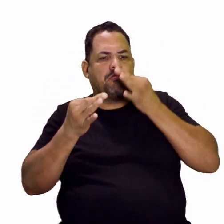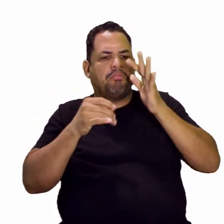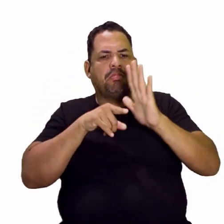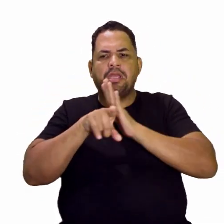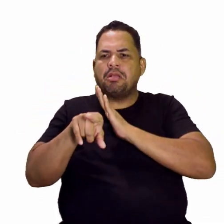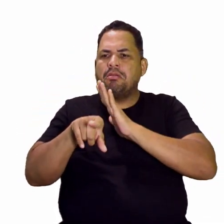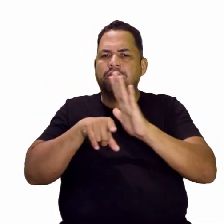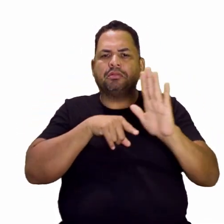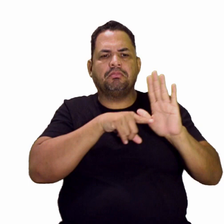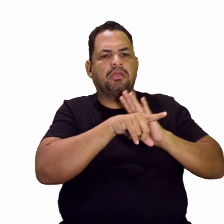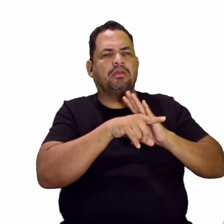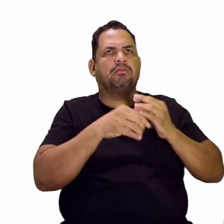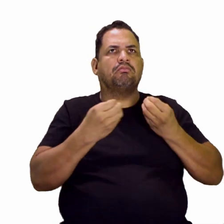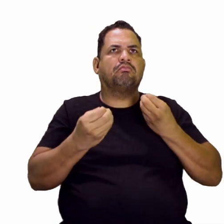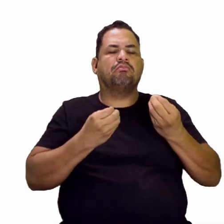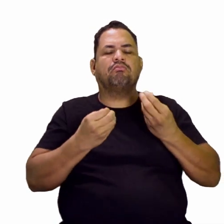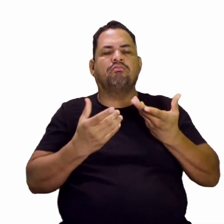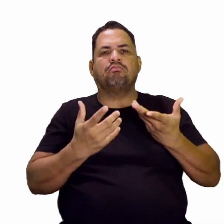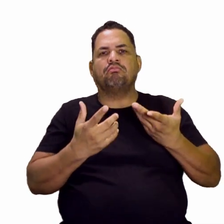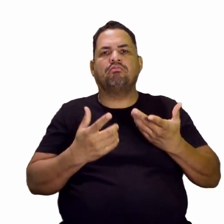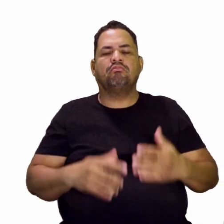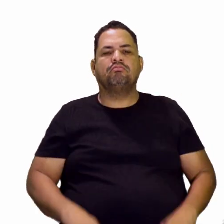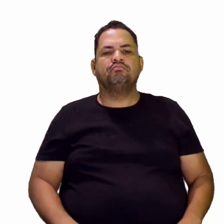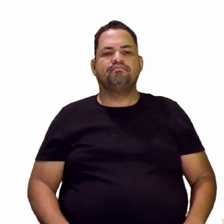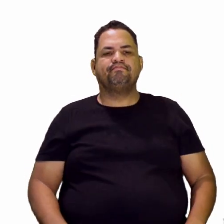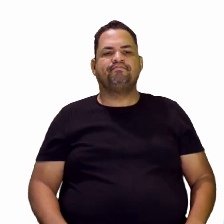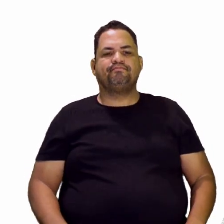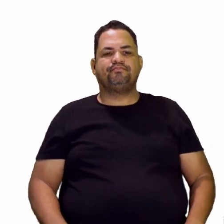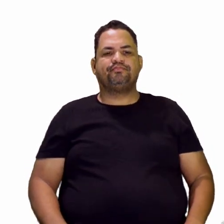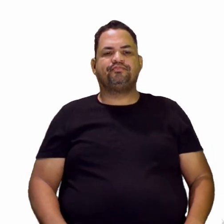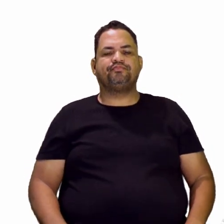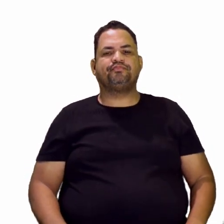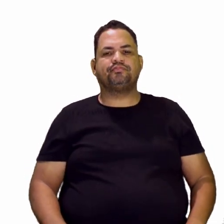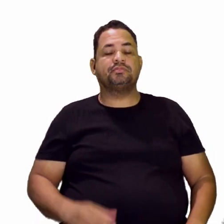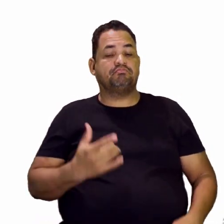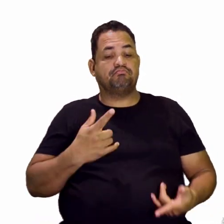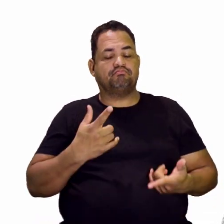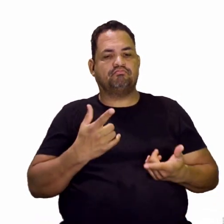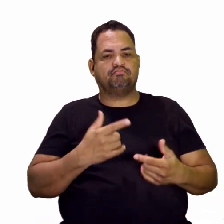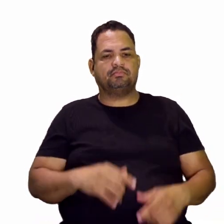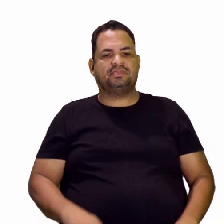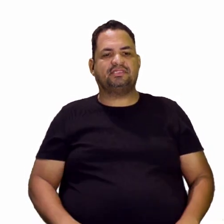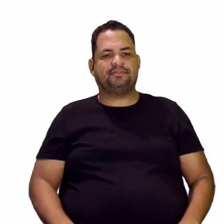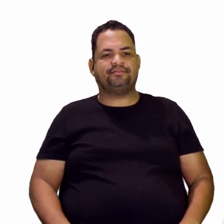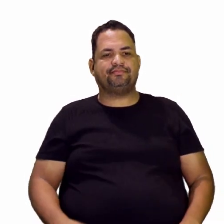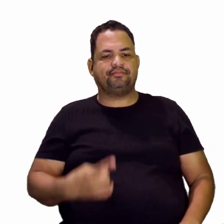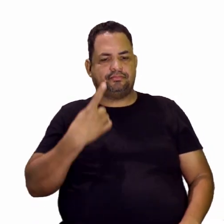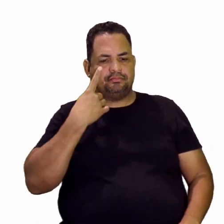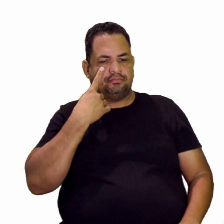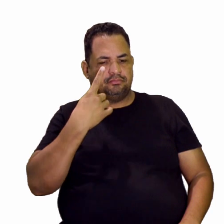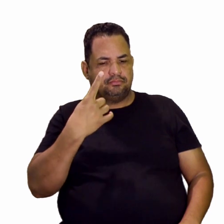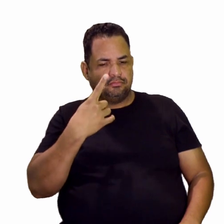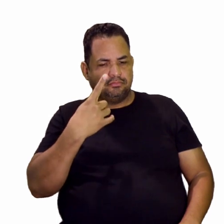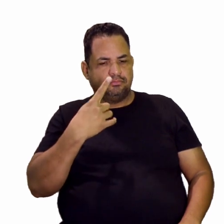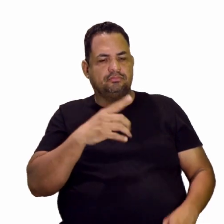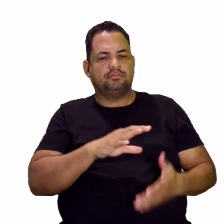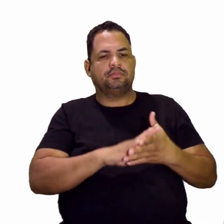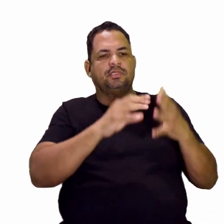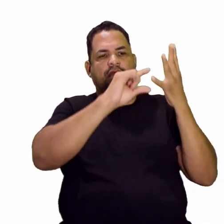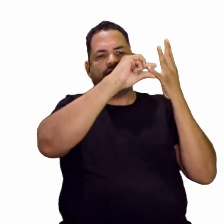que respondam àquela questão que eu imaginei. Eu observei a folha verde por